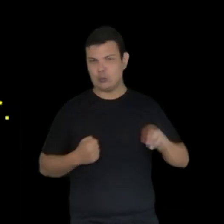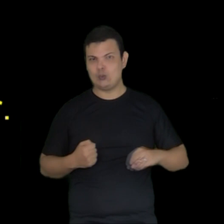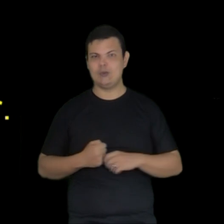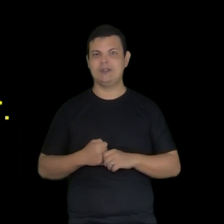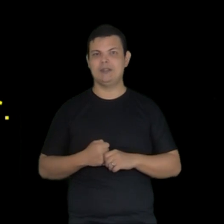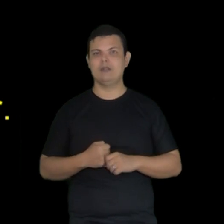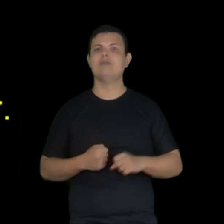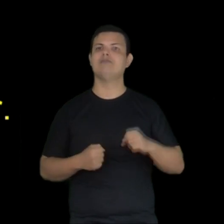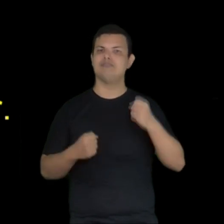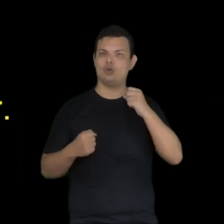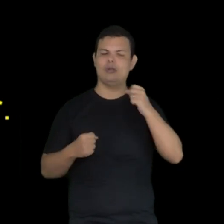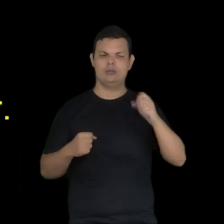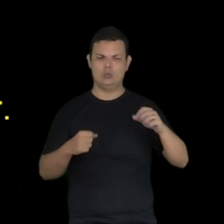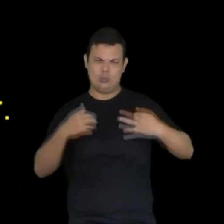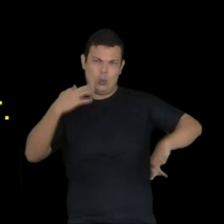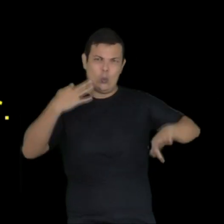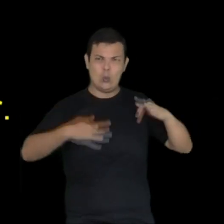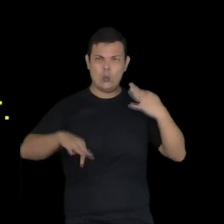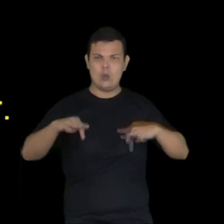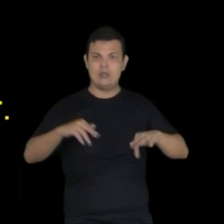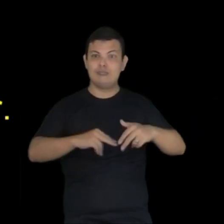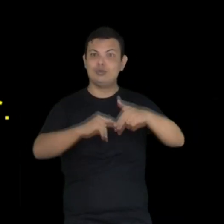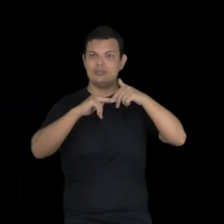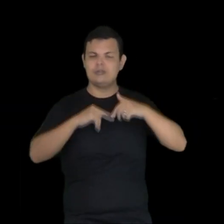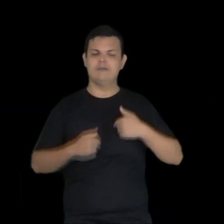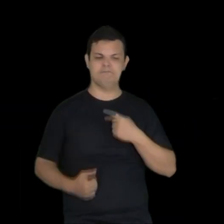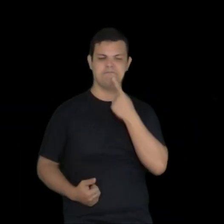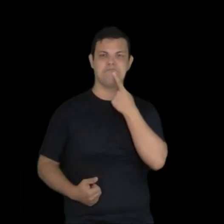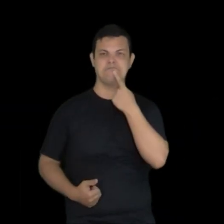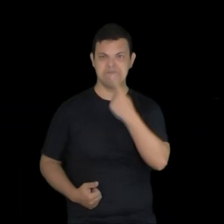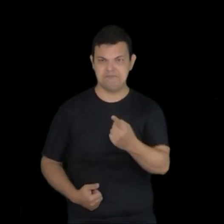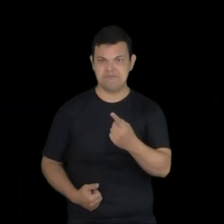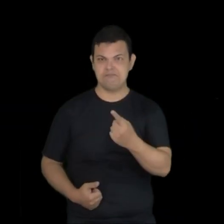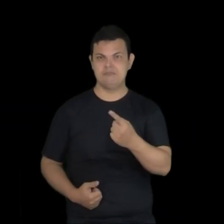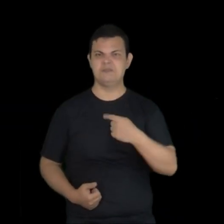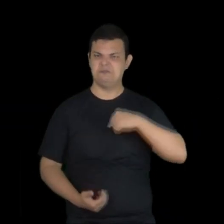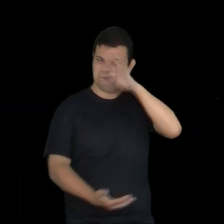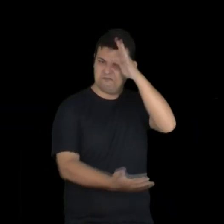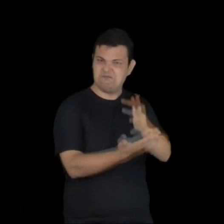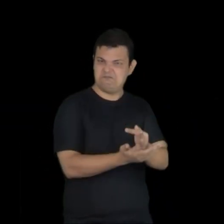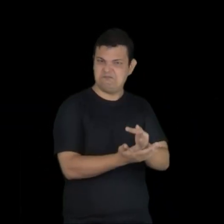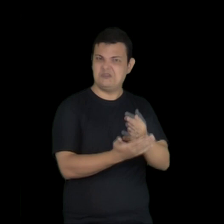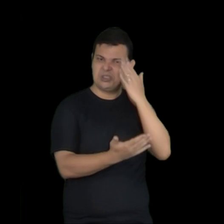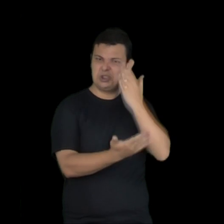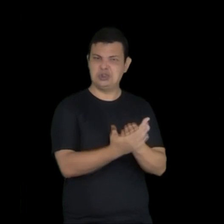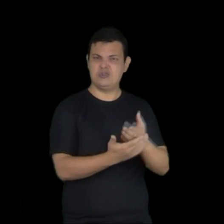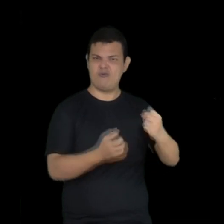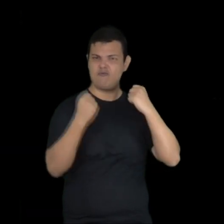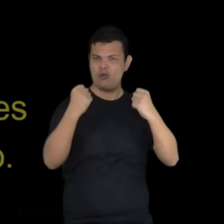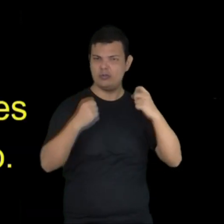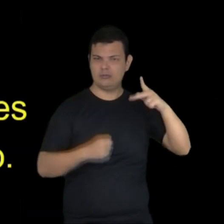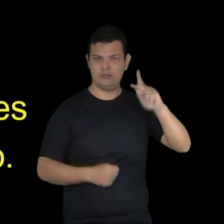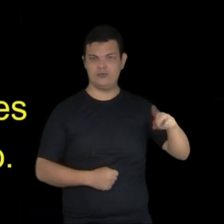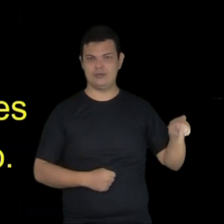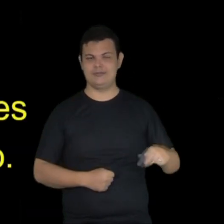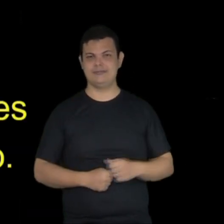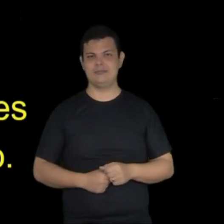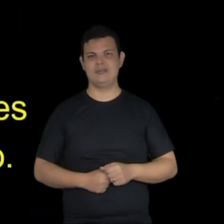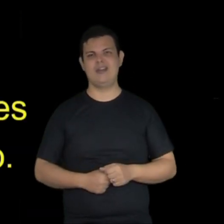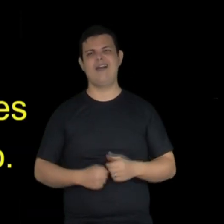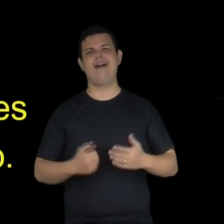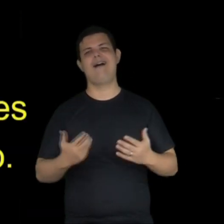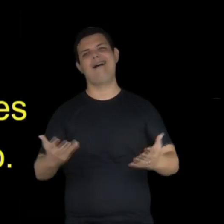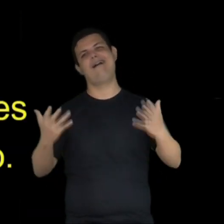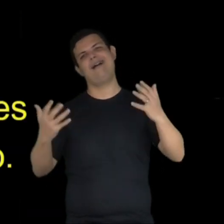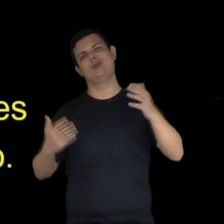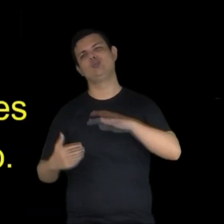Que possa lhe causar dor, por isso tenho dito. Tenho fé e acredito na força do professor. Ah, se um